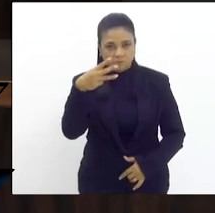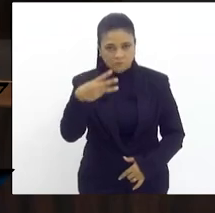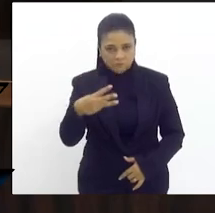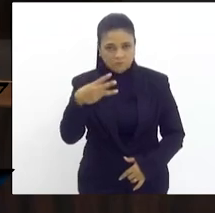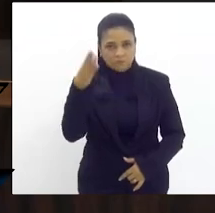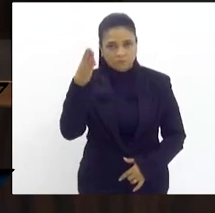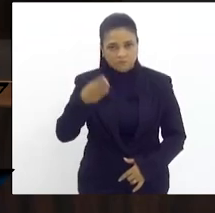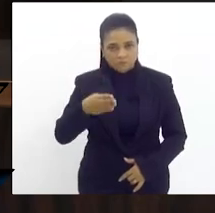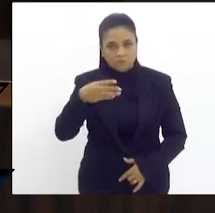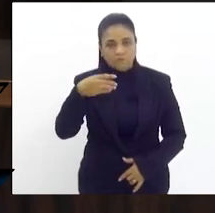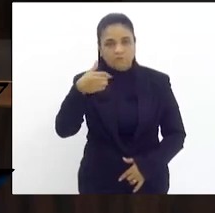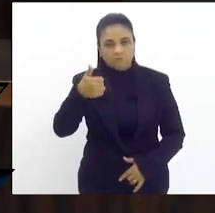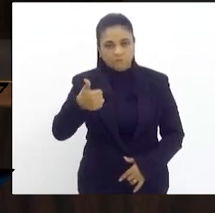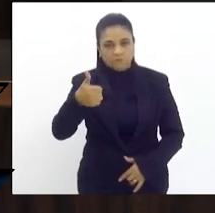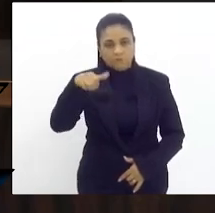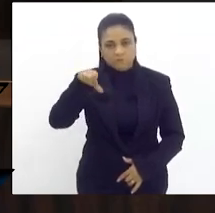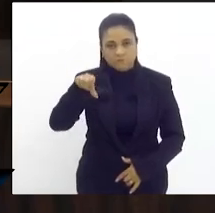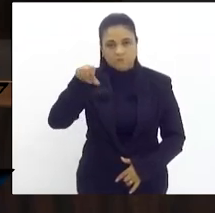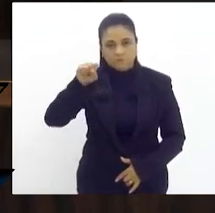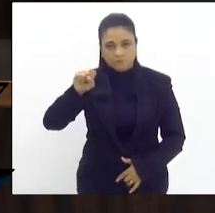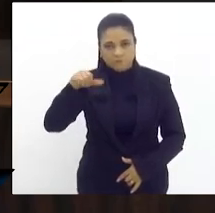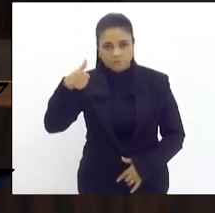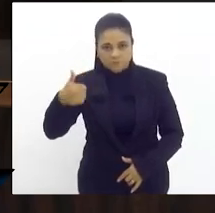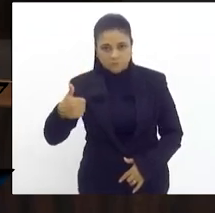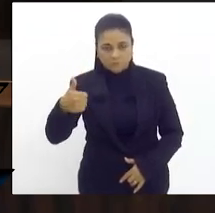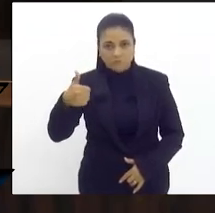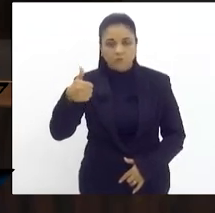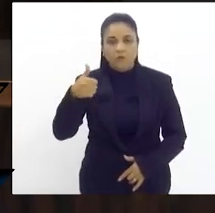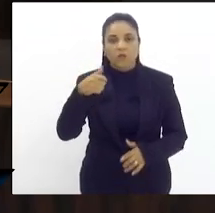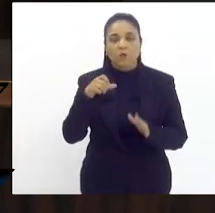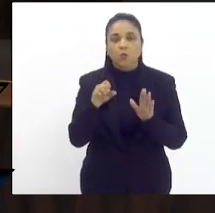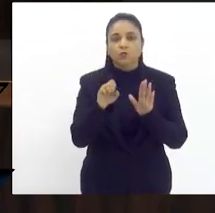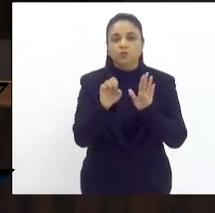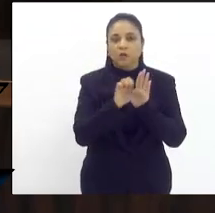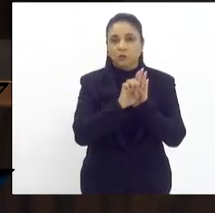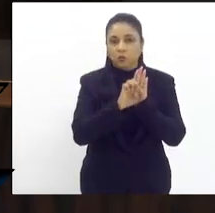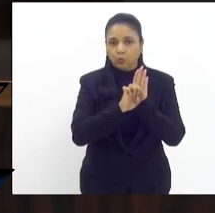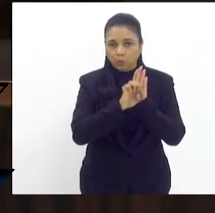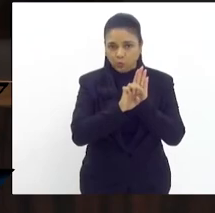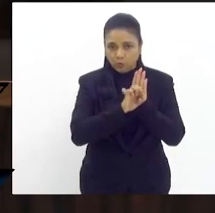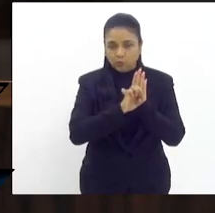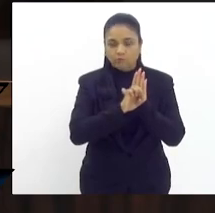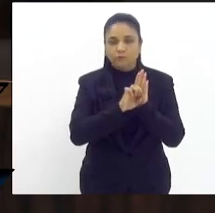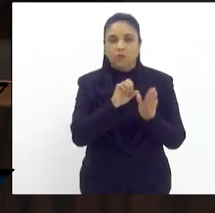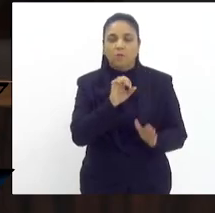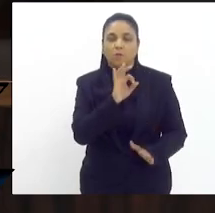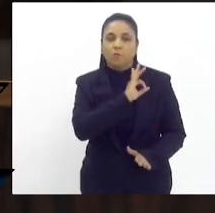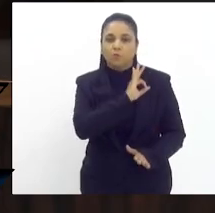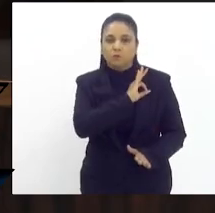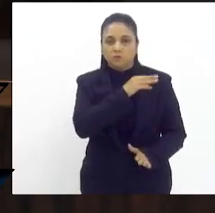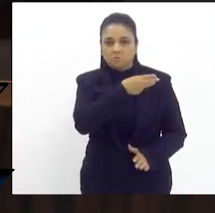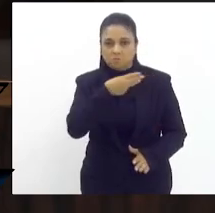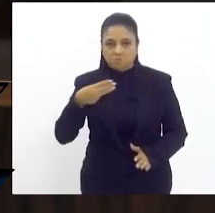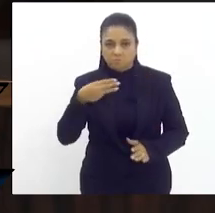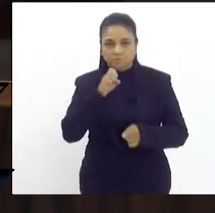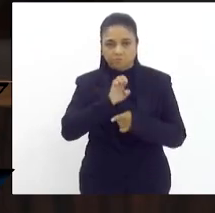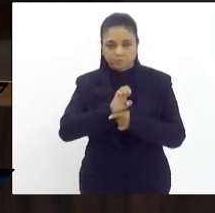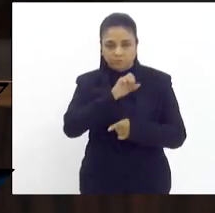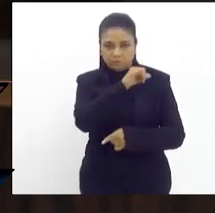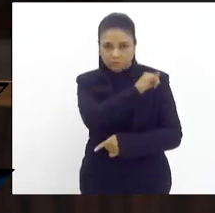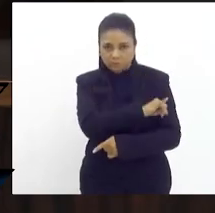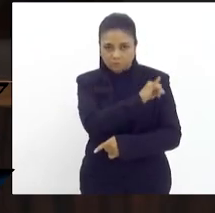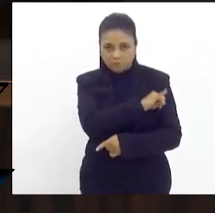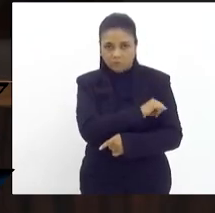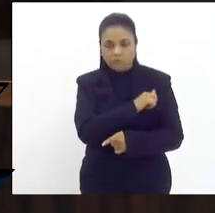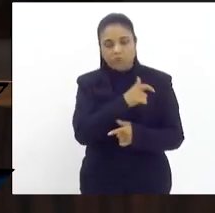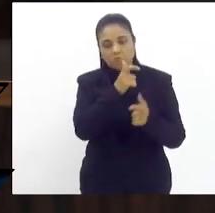de 81 que dispõe sobre o estatuto da Polícia Militar do Estado do Rio de Janeiro e da outras